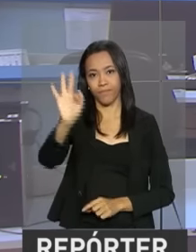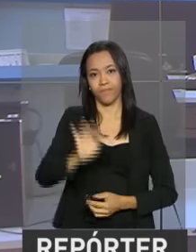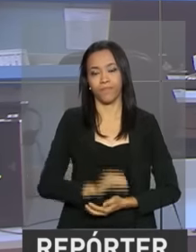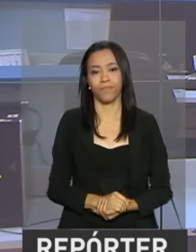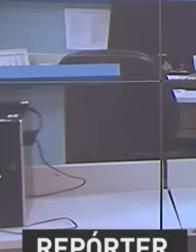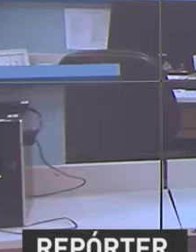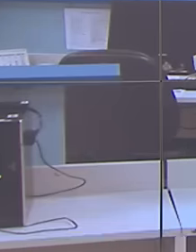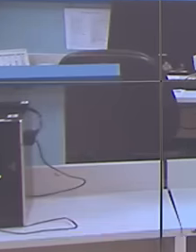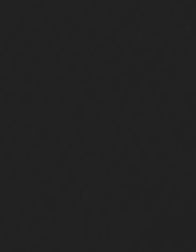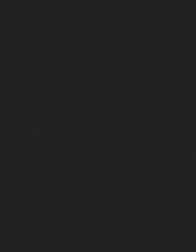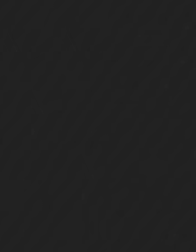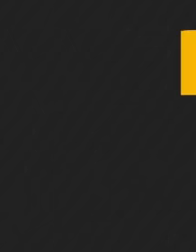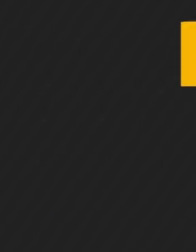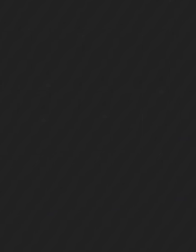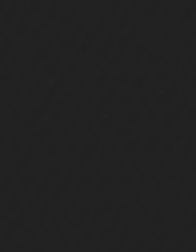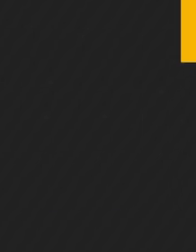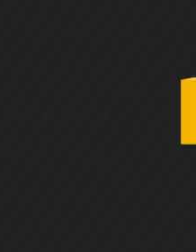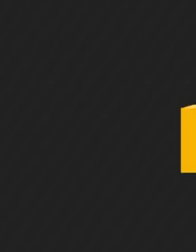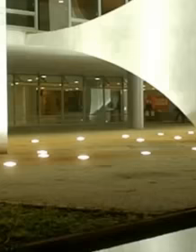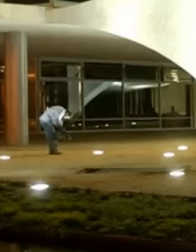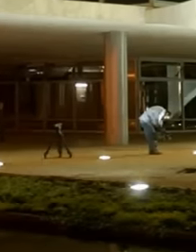federal e